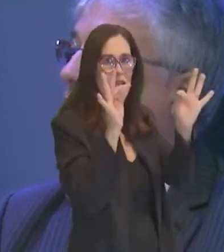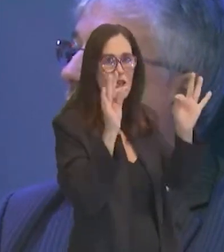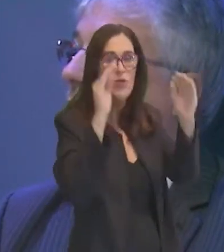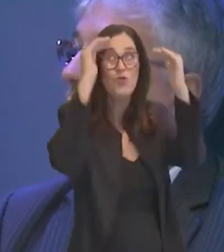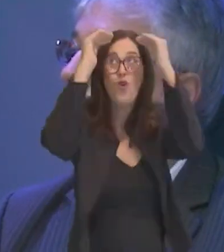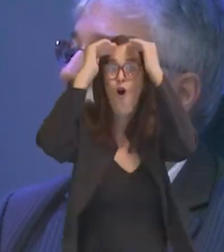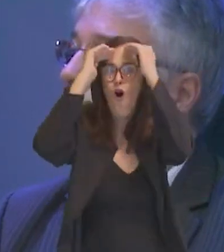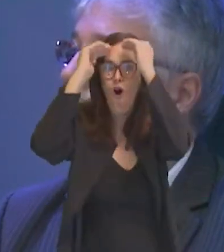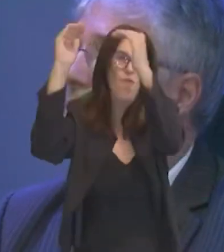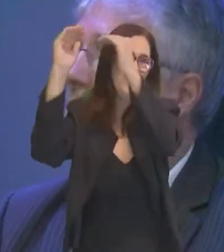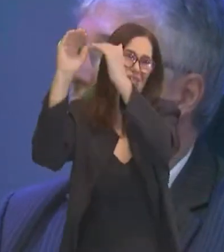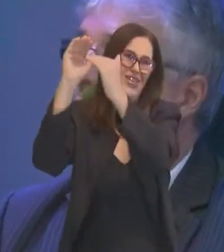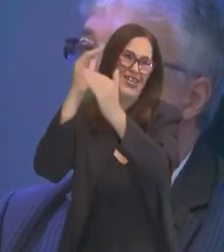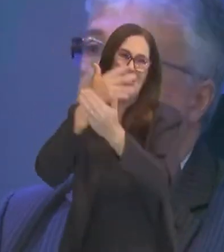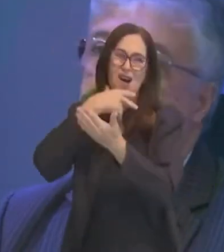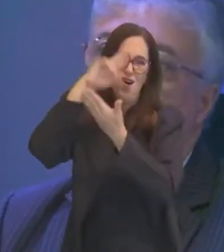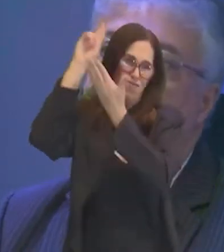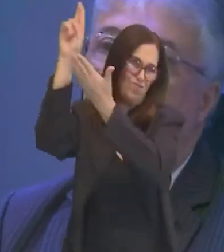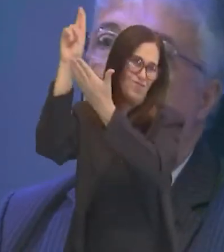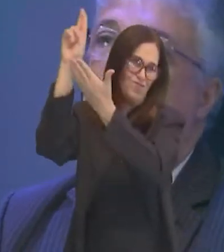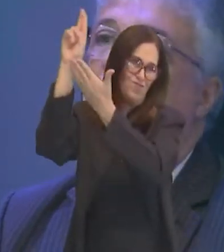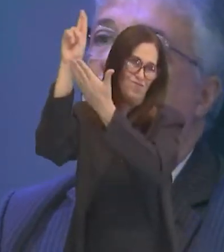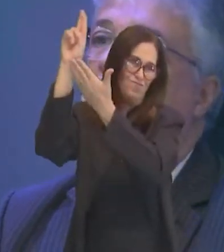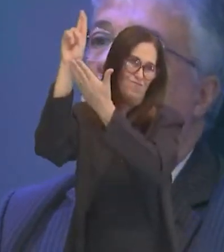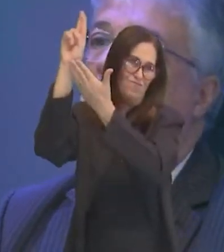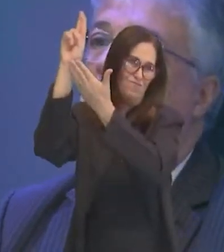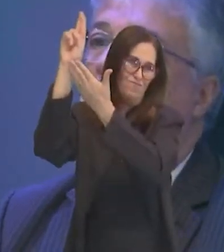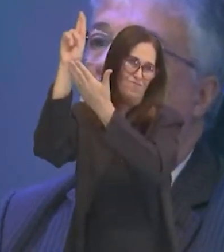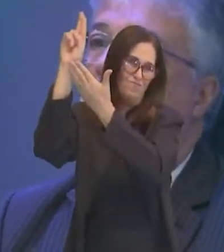obediência a esse Deus.